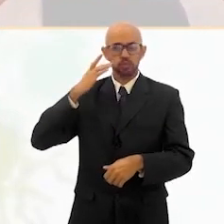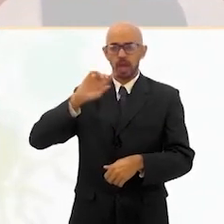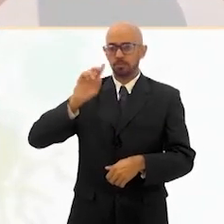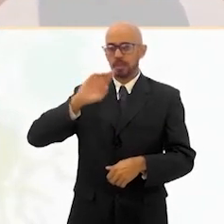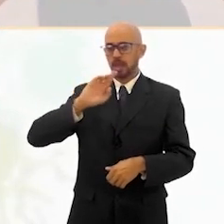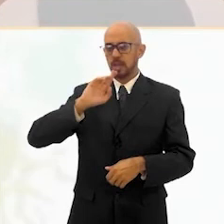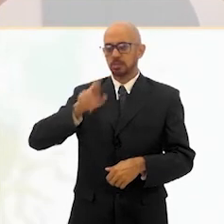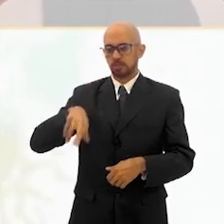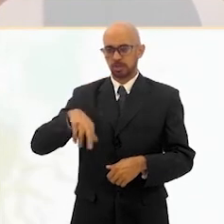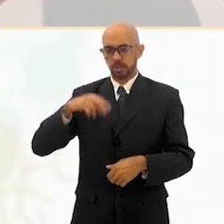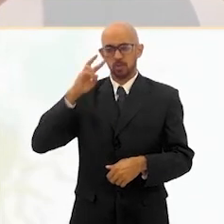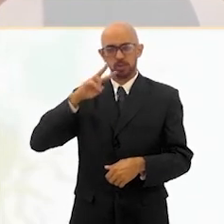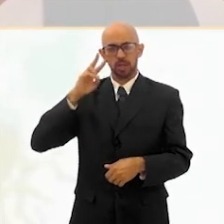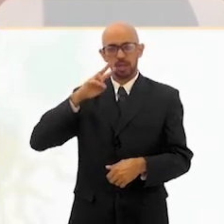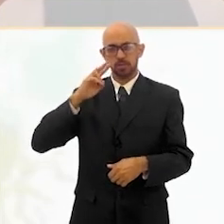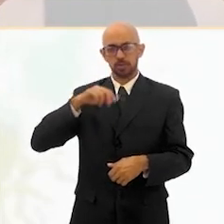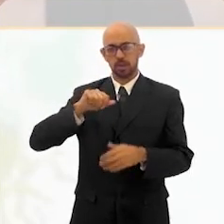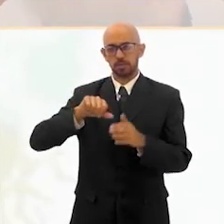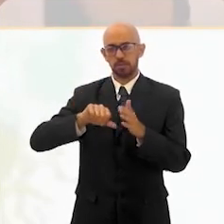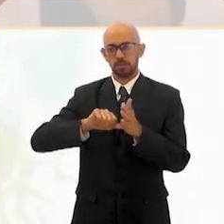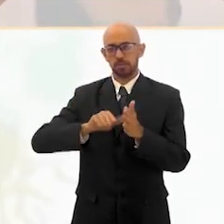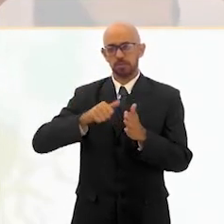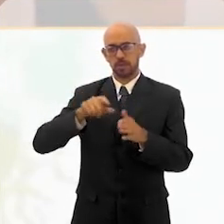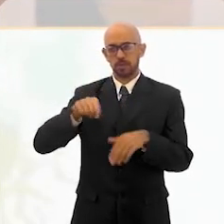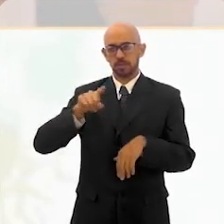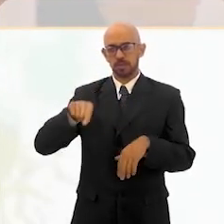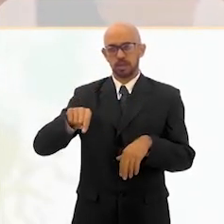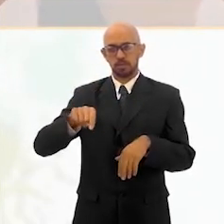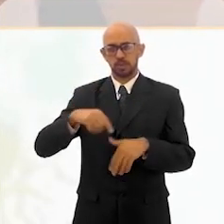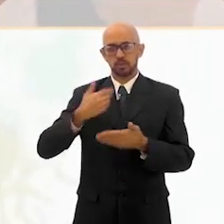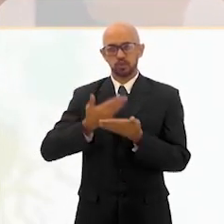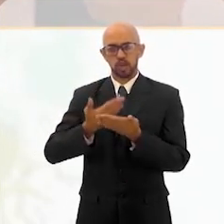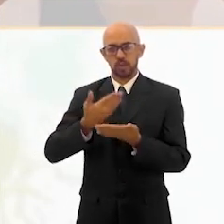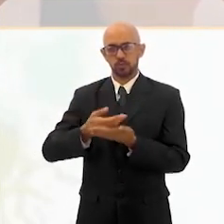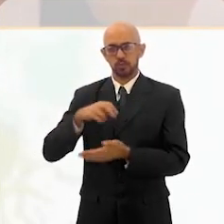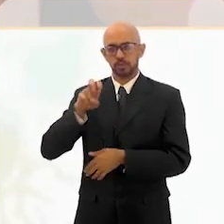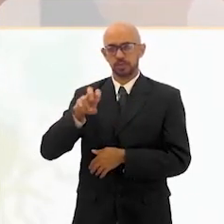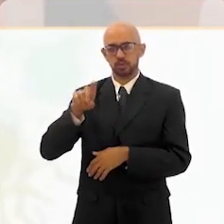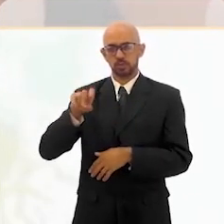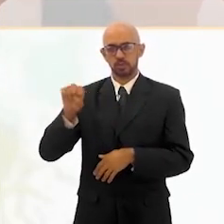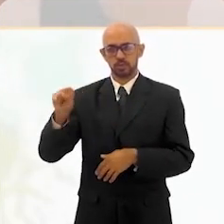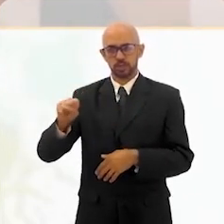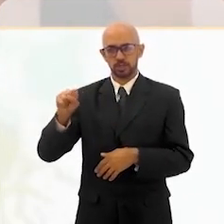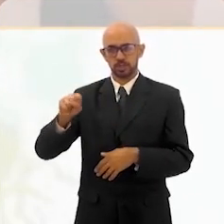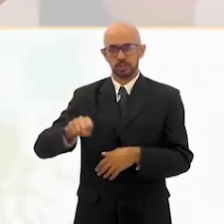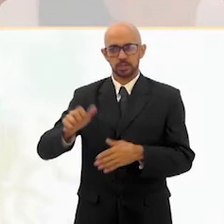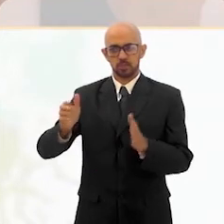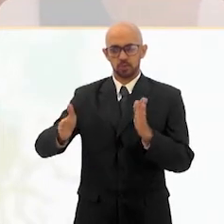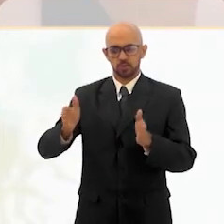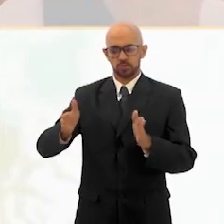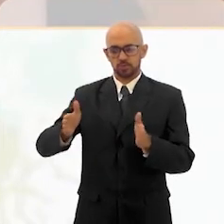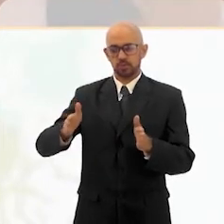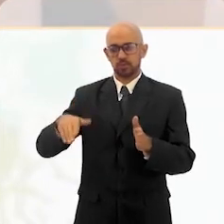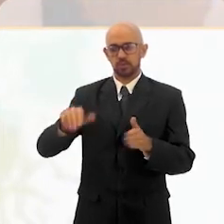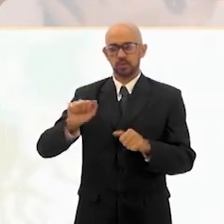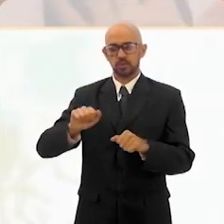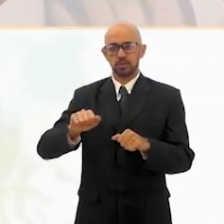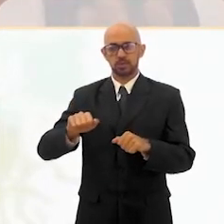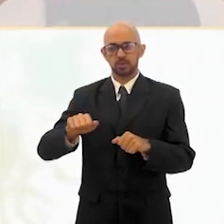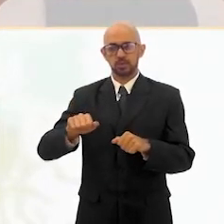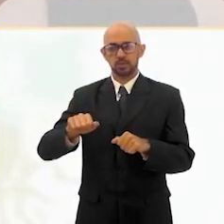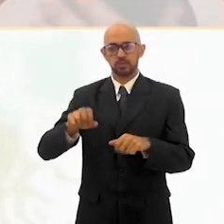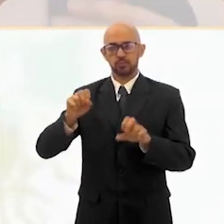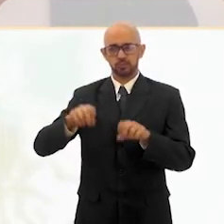respostas. Eu lembro que a minha primeira suspensão de aulas foi de 5 dias, porque era o período lá mínimo de incubação do vírus, e depois a